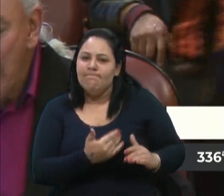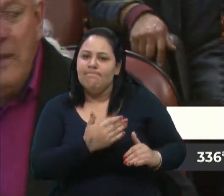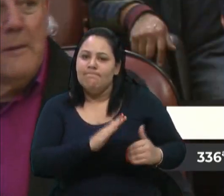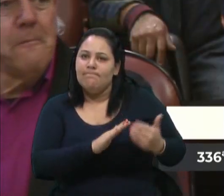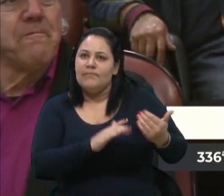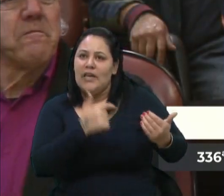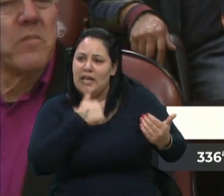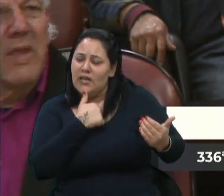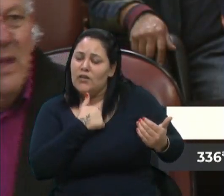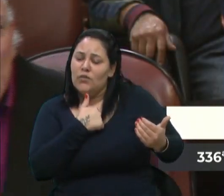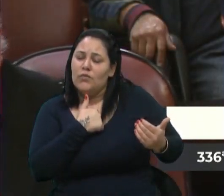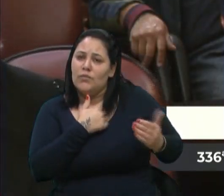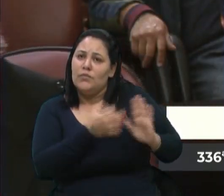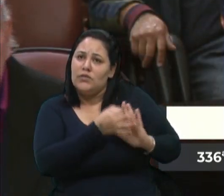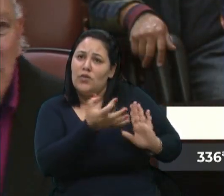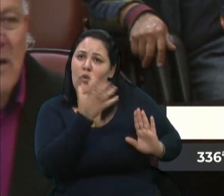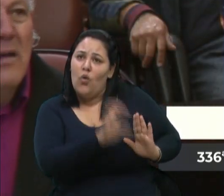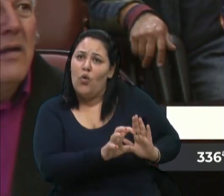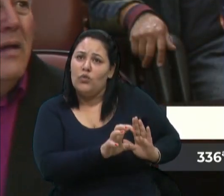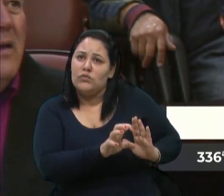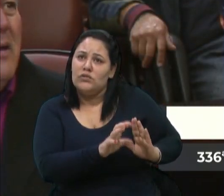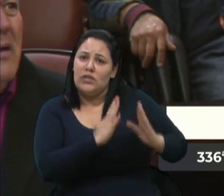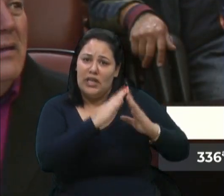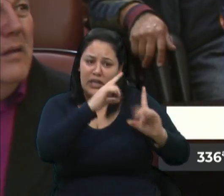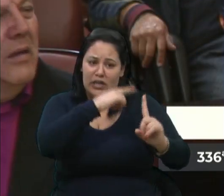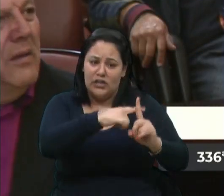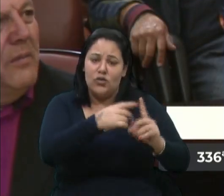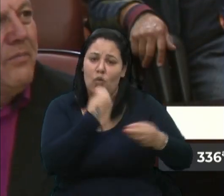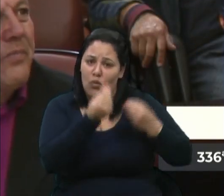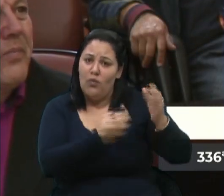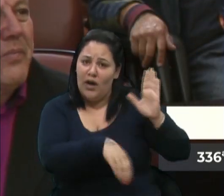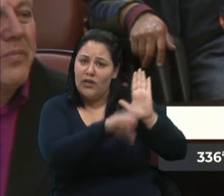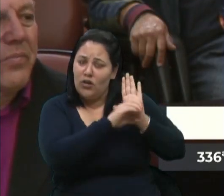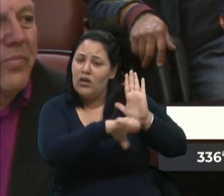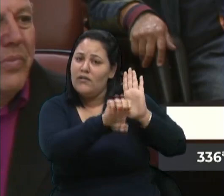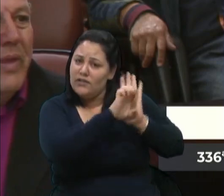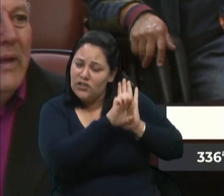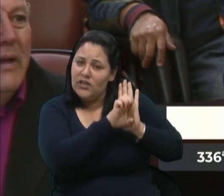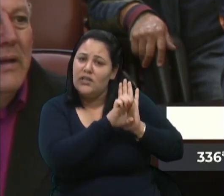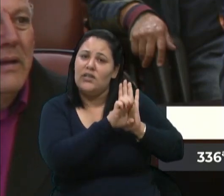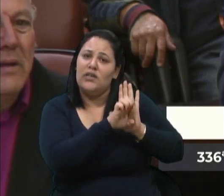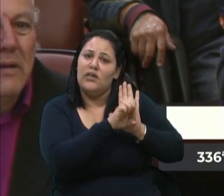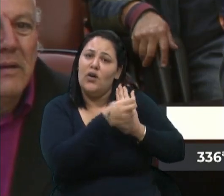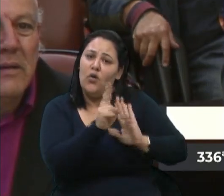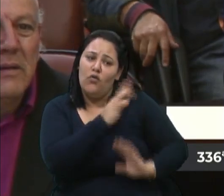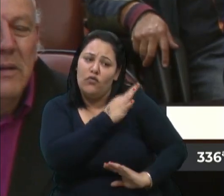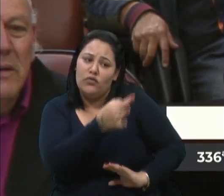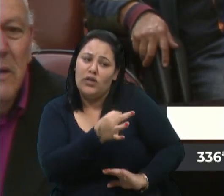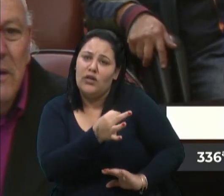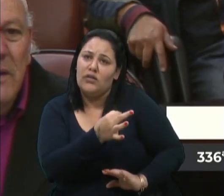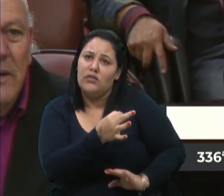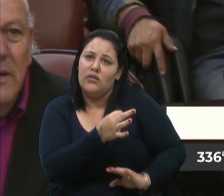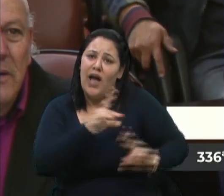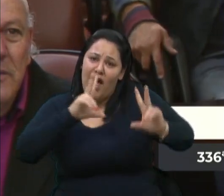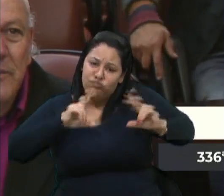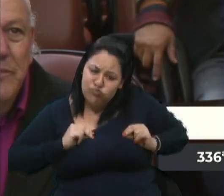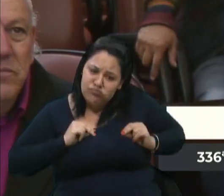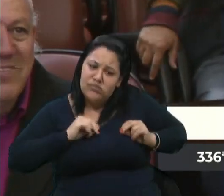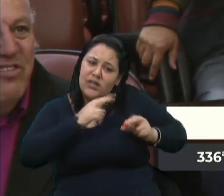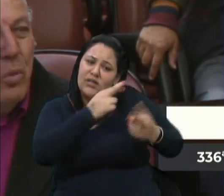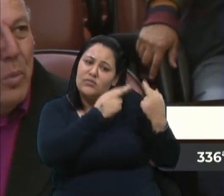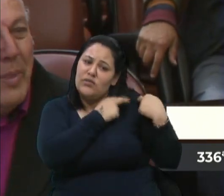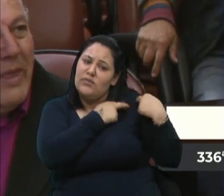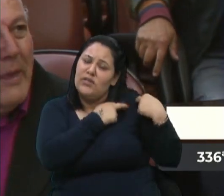sou contra que as igrejas, como a Igreja Católica, Evangélica ou voluntários, assumam essa